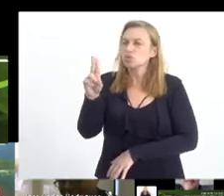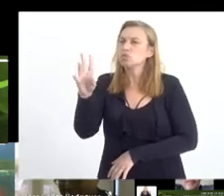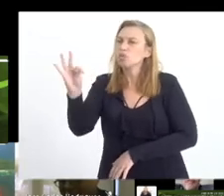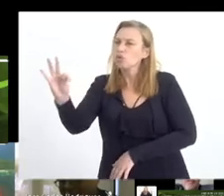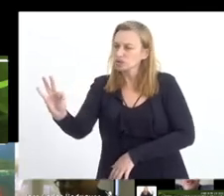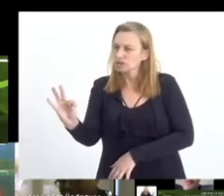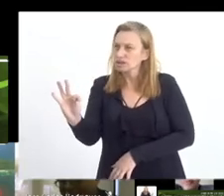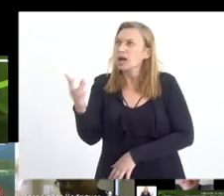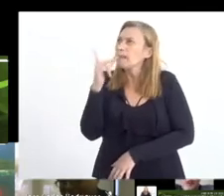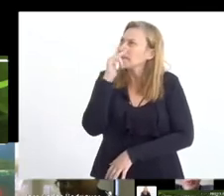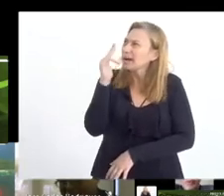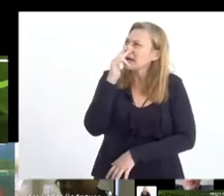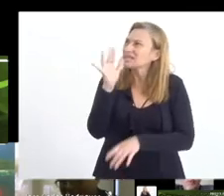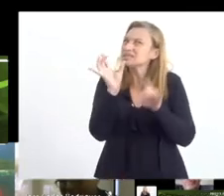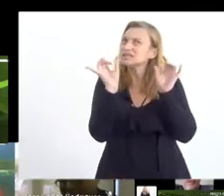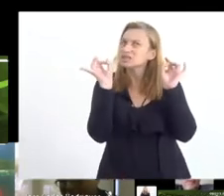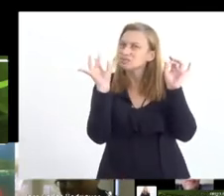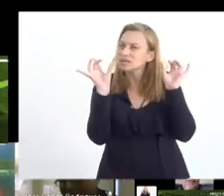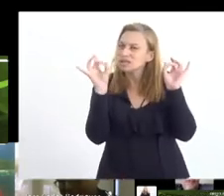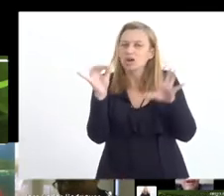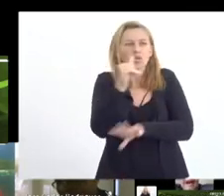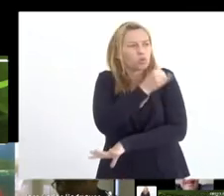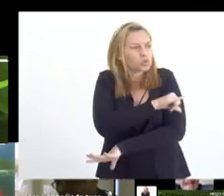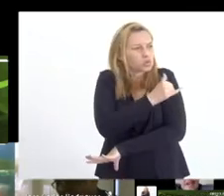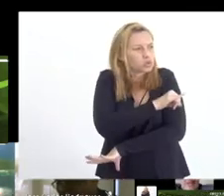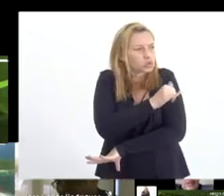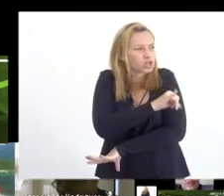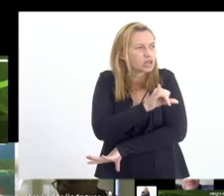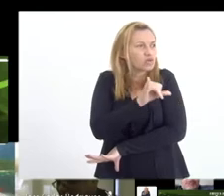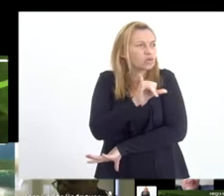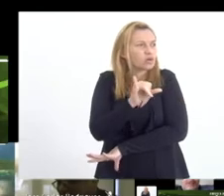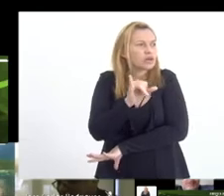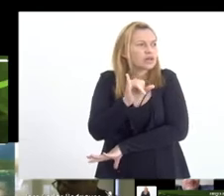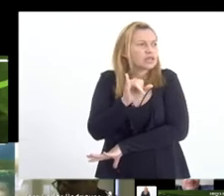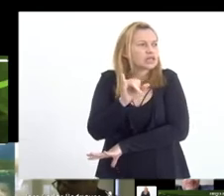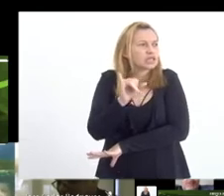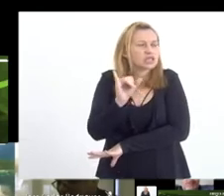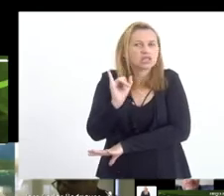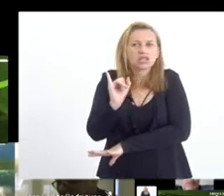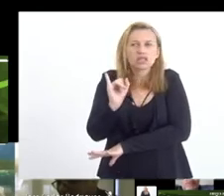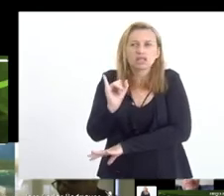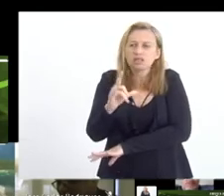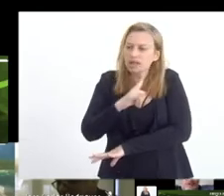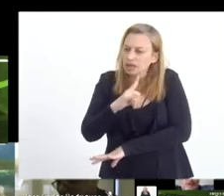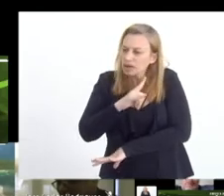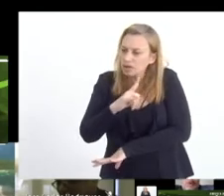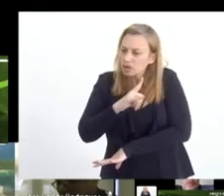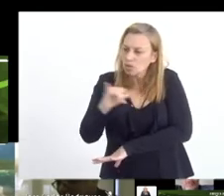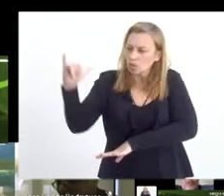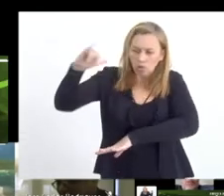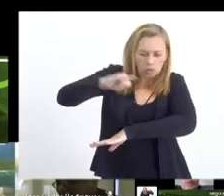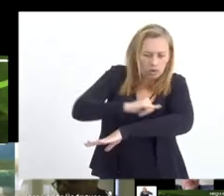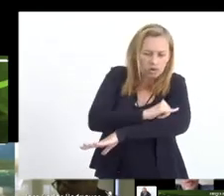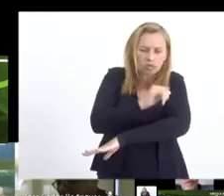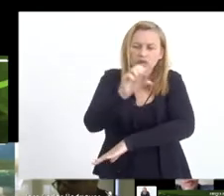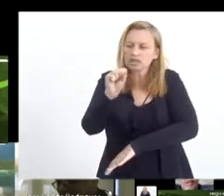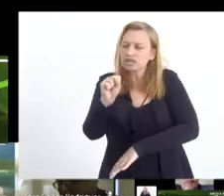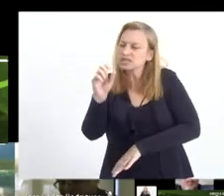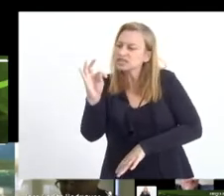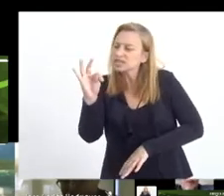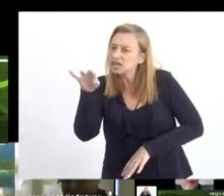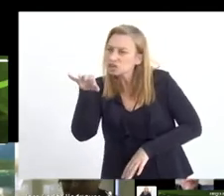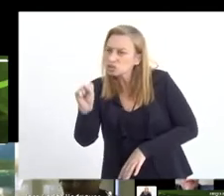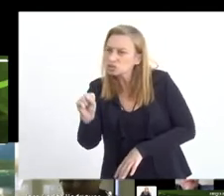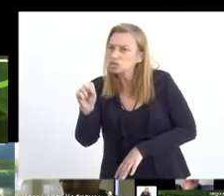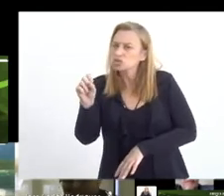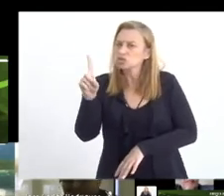mas parece que, especialmente para o Rio de Janeiro, além de ter o aeroporto de Santos Dumont, teremos